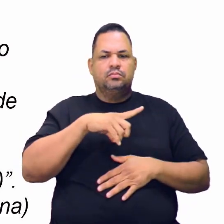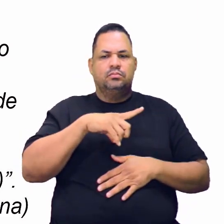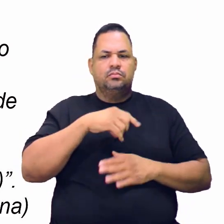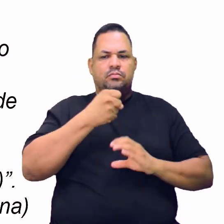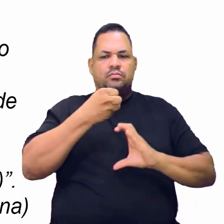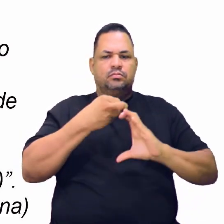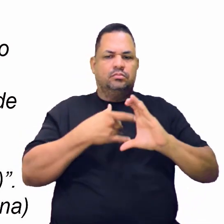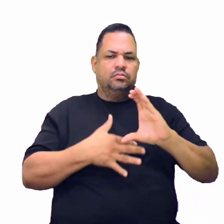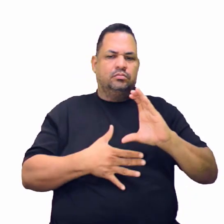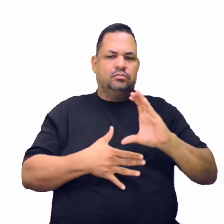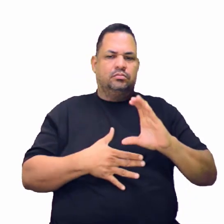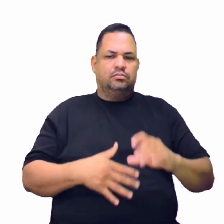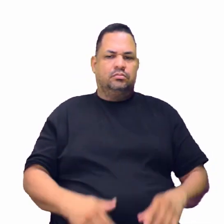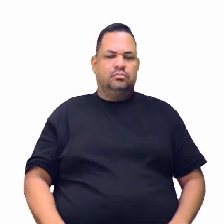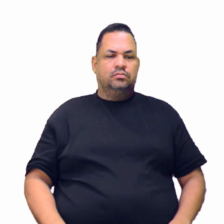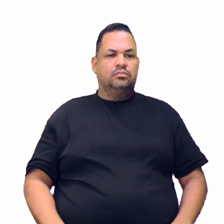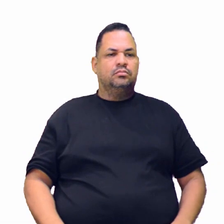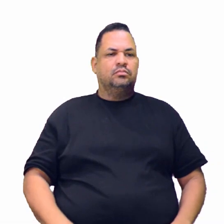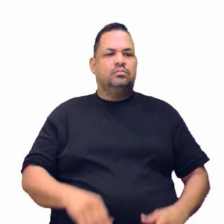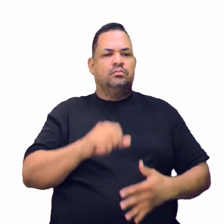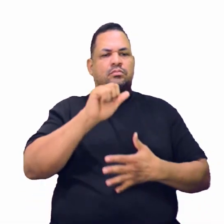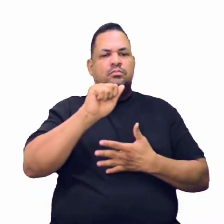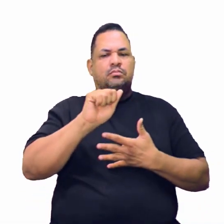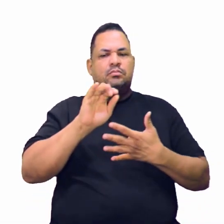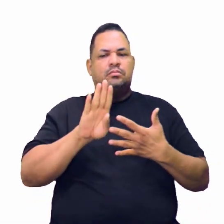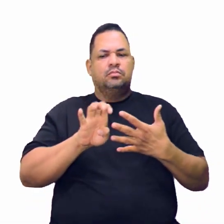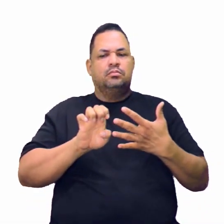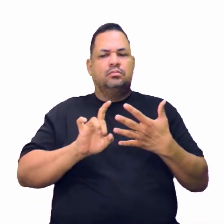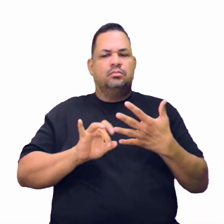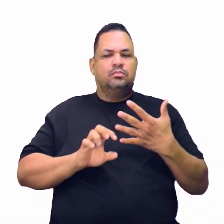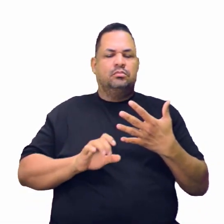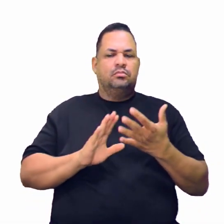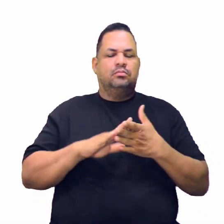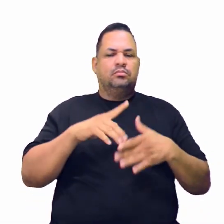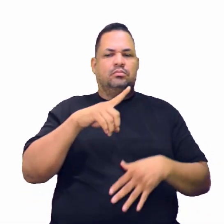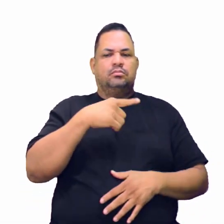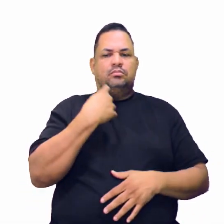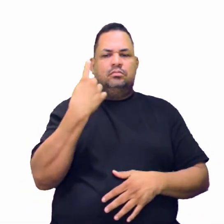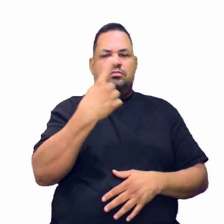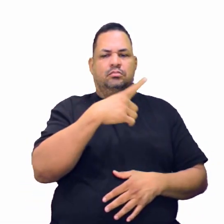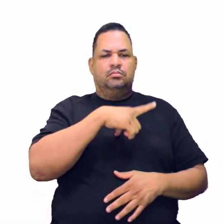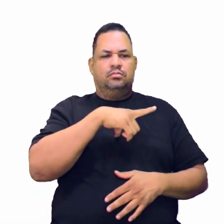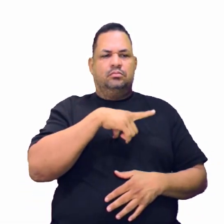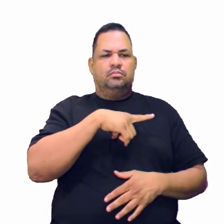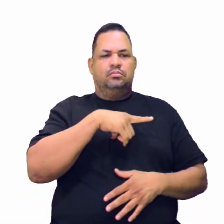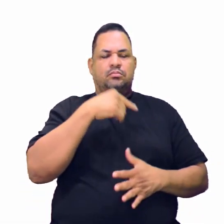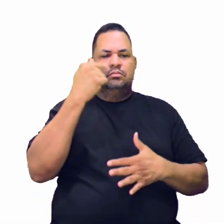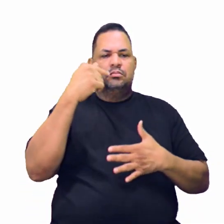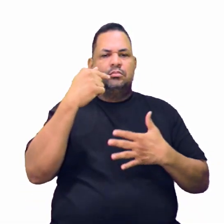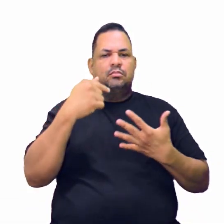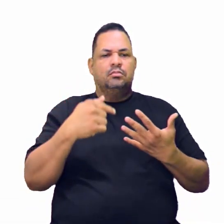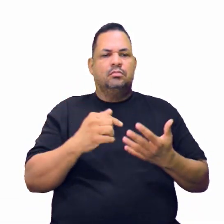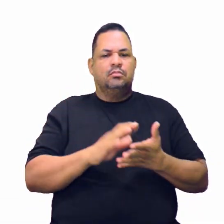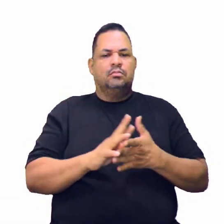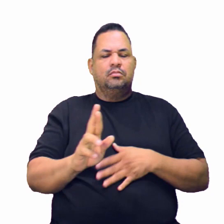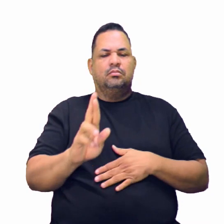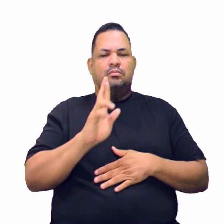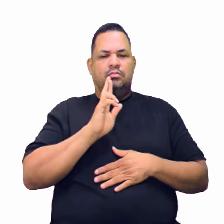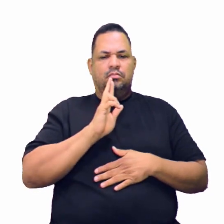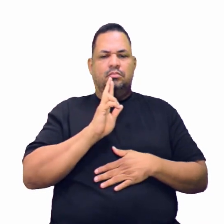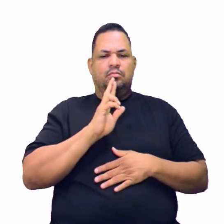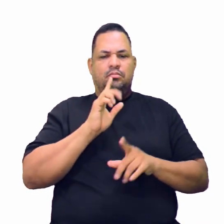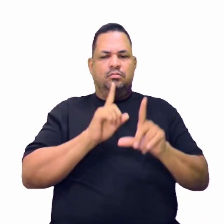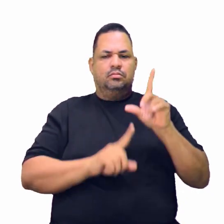essas características? A, B, C, D, ou E. Nós temos aqui o gabarito. Olha